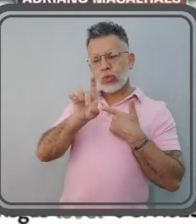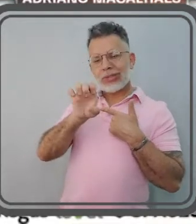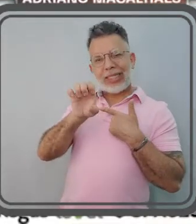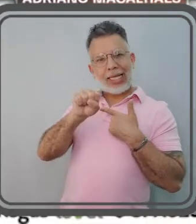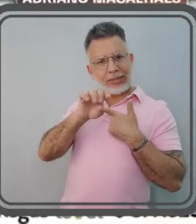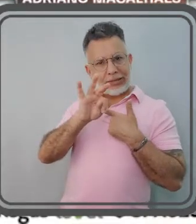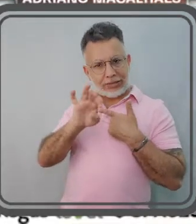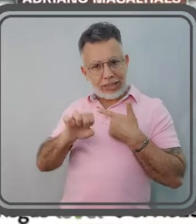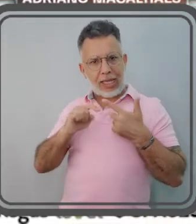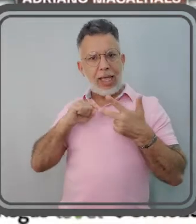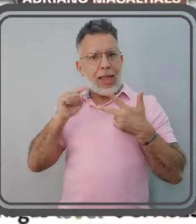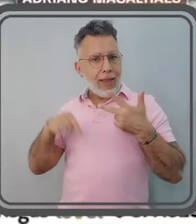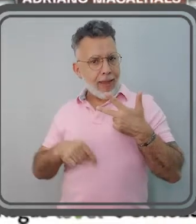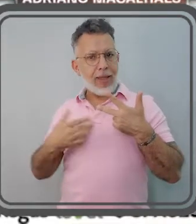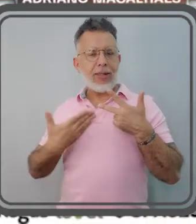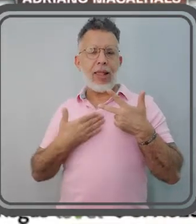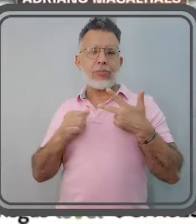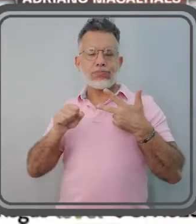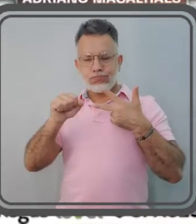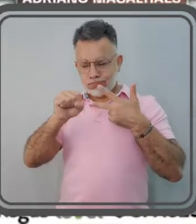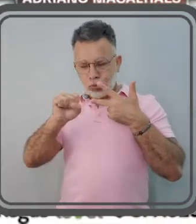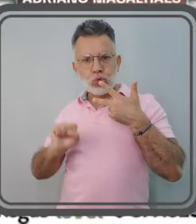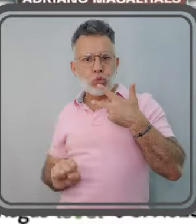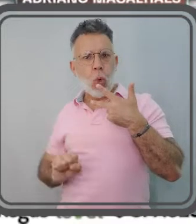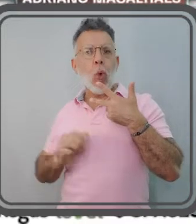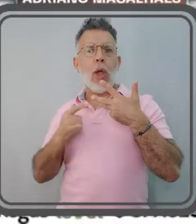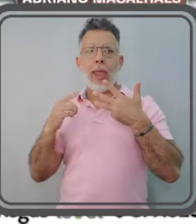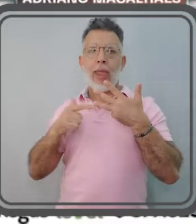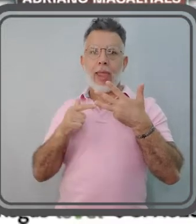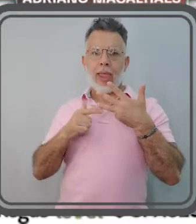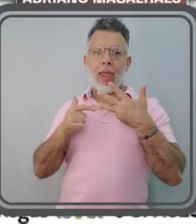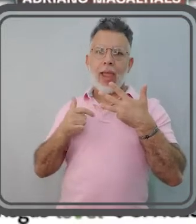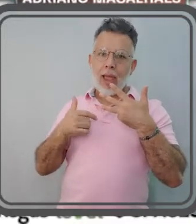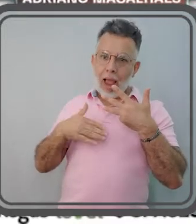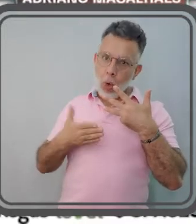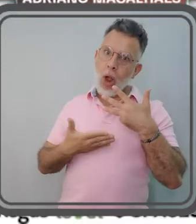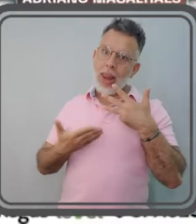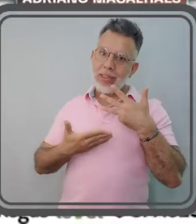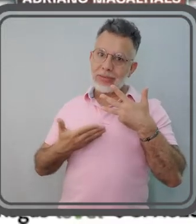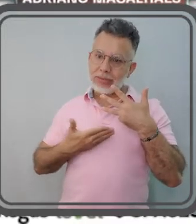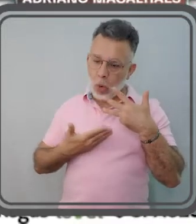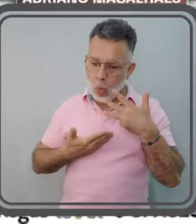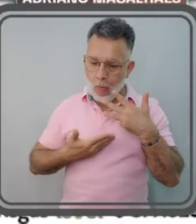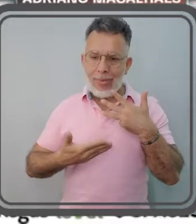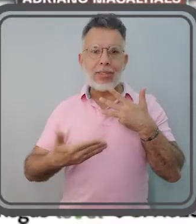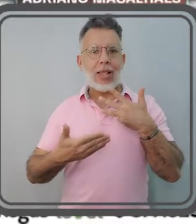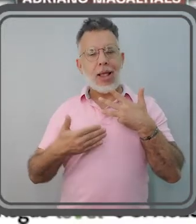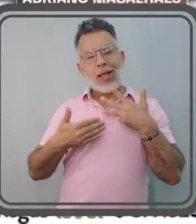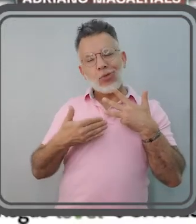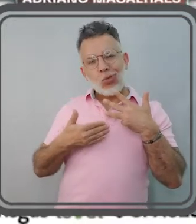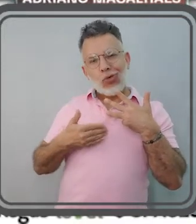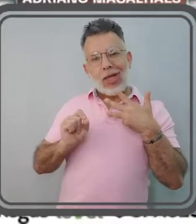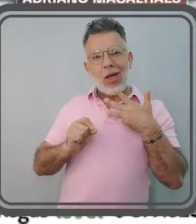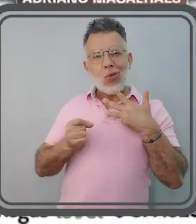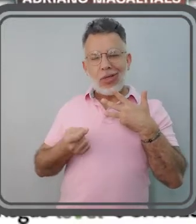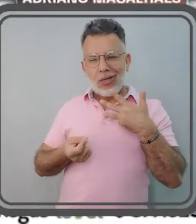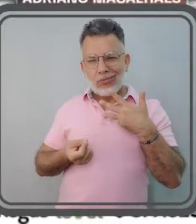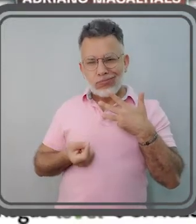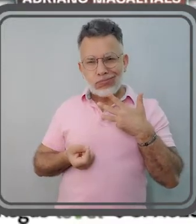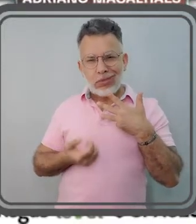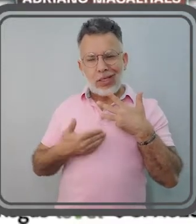para... Estamos agora, na verdade, né? Começando a sair um pouquinho da região sul e sudeste. Então, a primeira loja é a